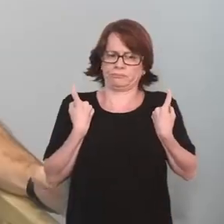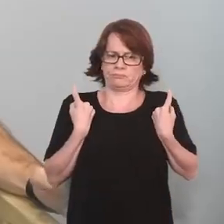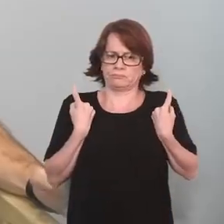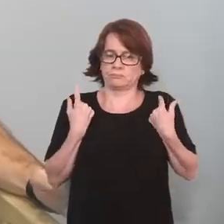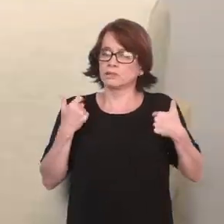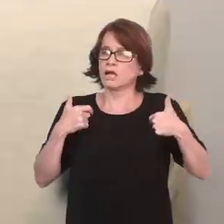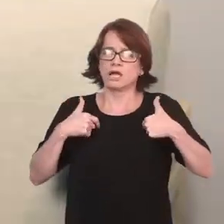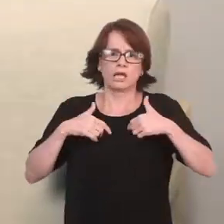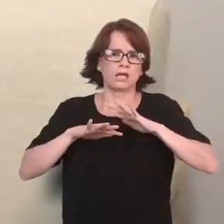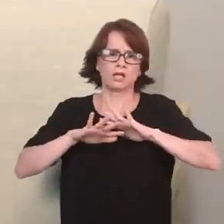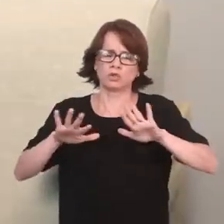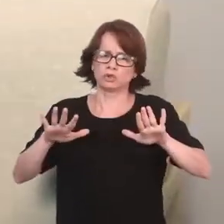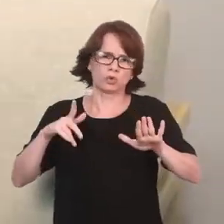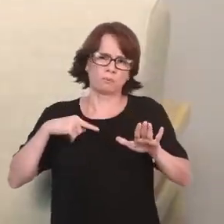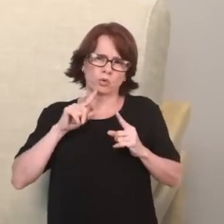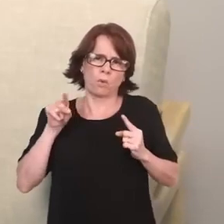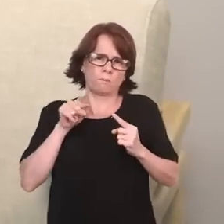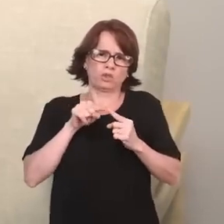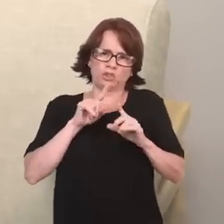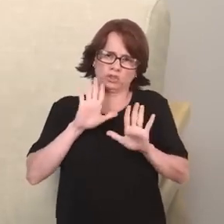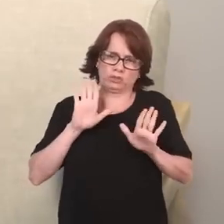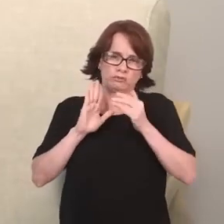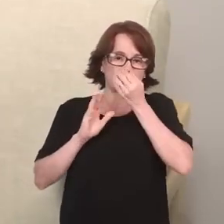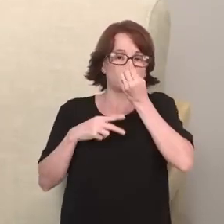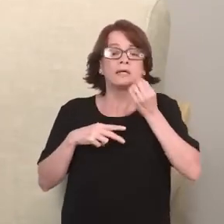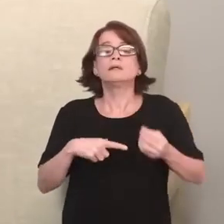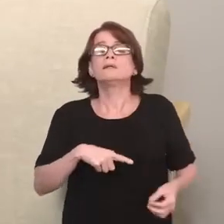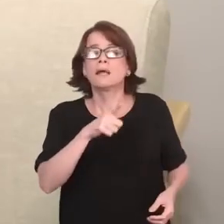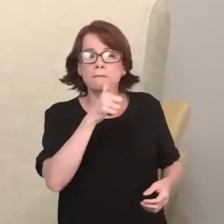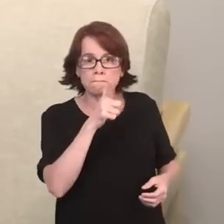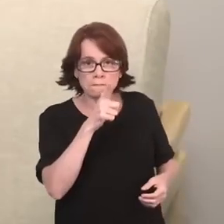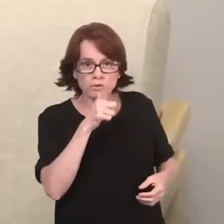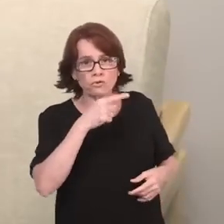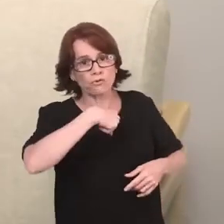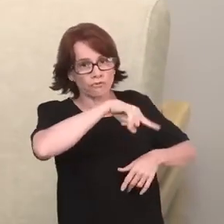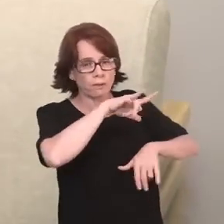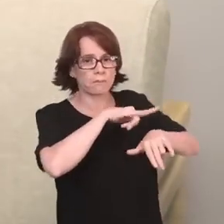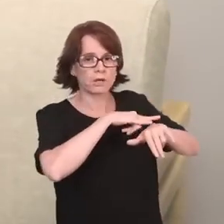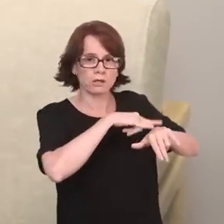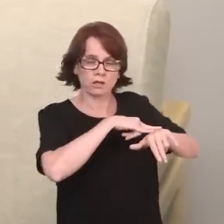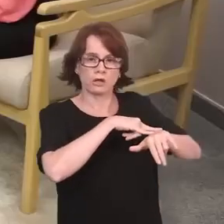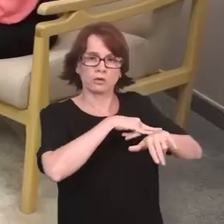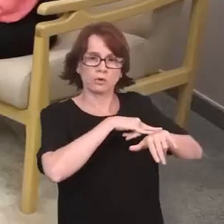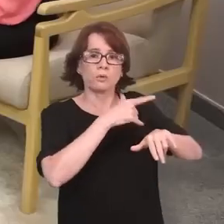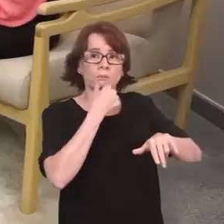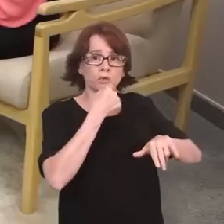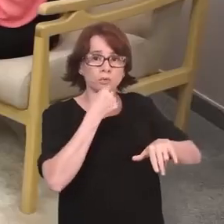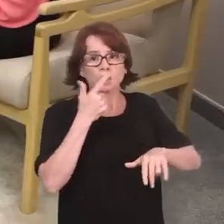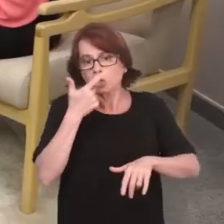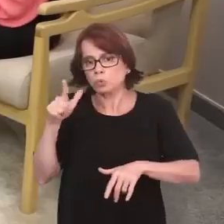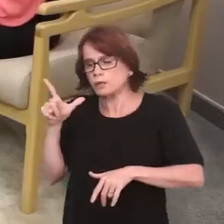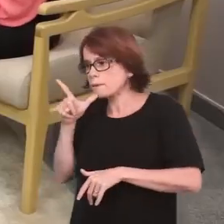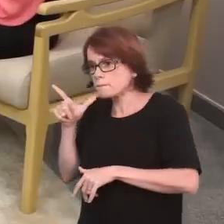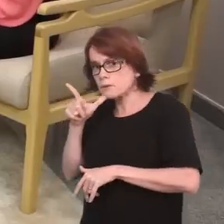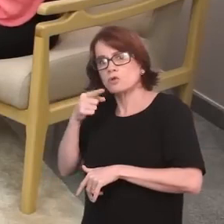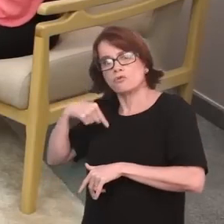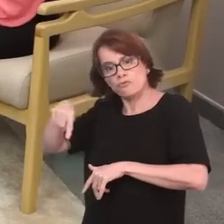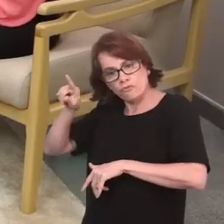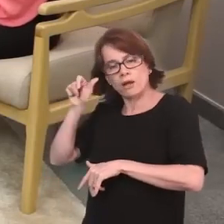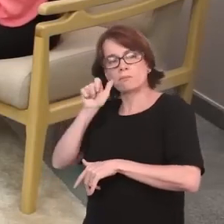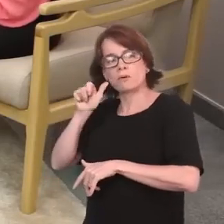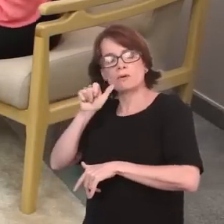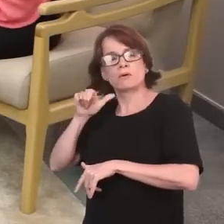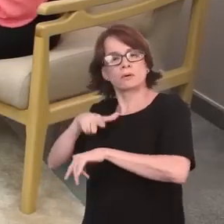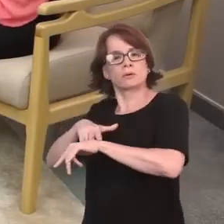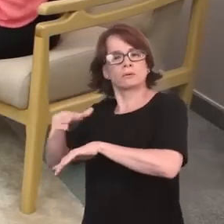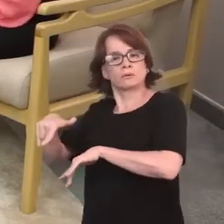isso? Eu sou muito prática, tá? Então, para mim é assim. Tem pinto, vai pro banheiro masculino. Não tem pinto, vai pro banheiro feminino. Também não quero saber, é